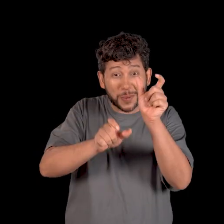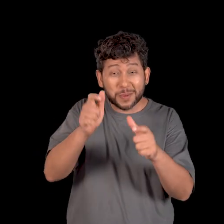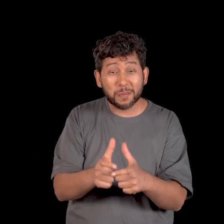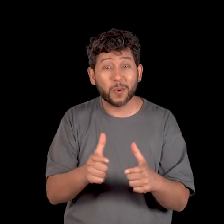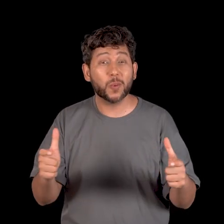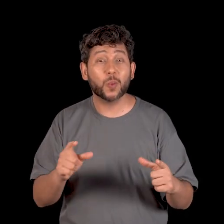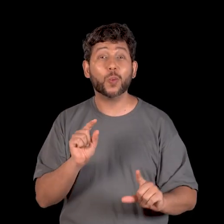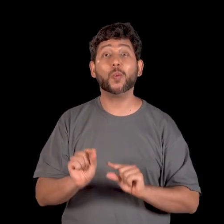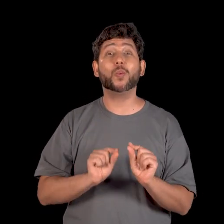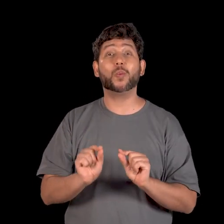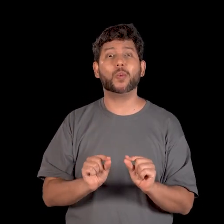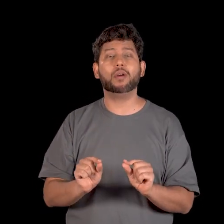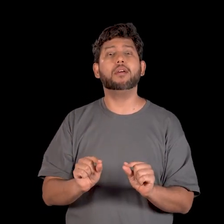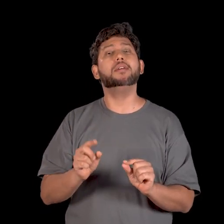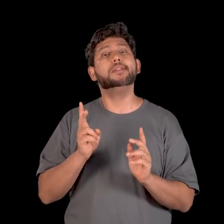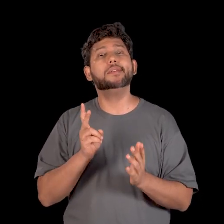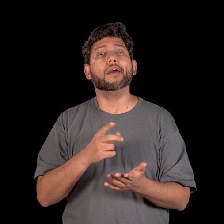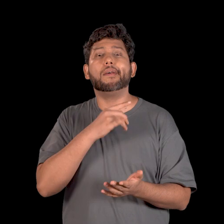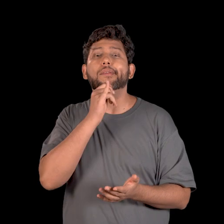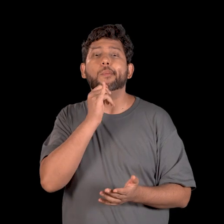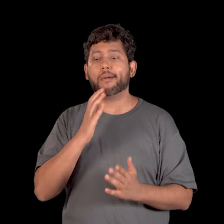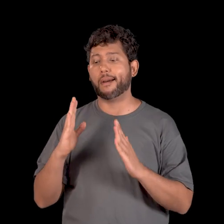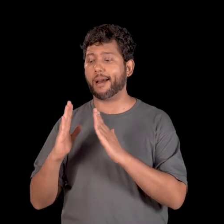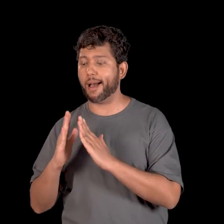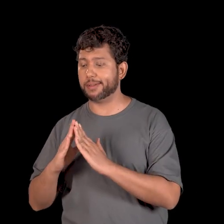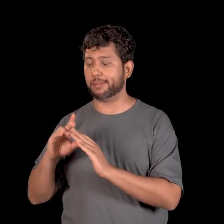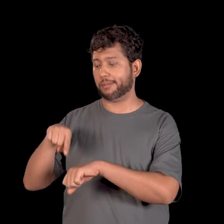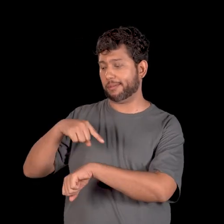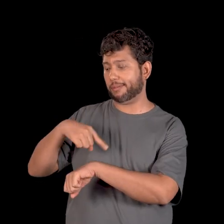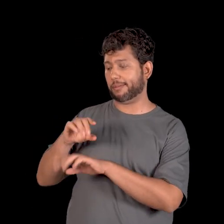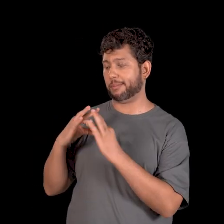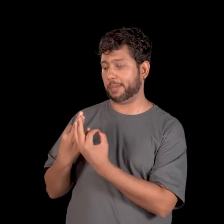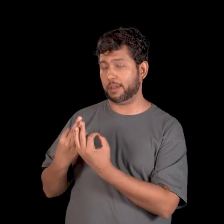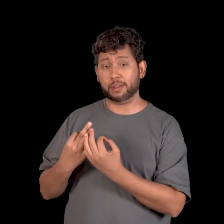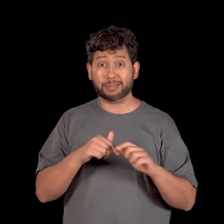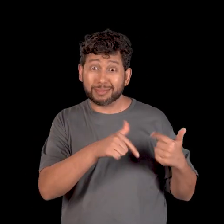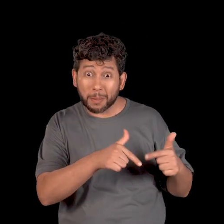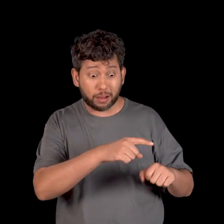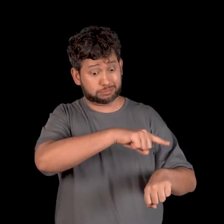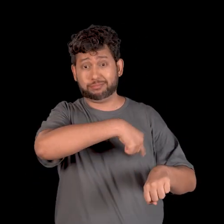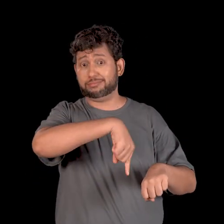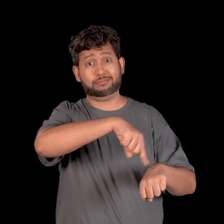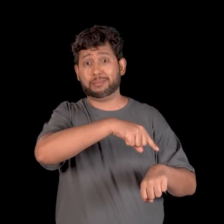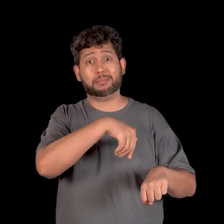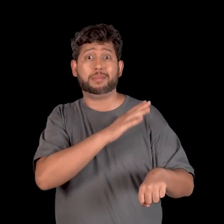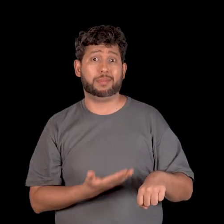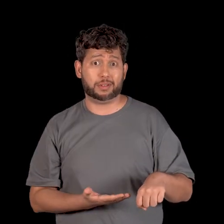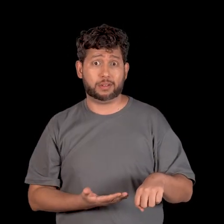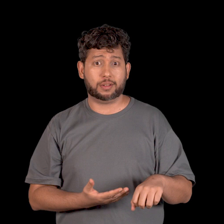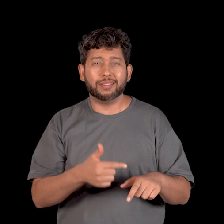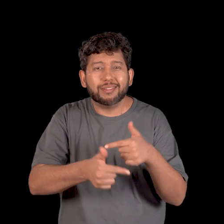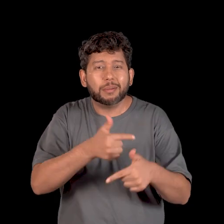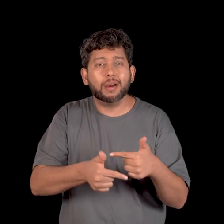entrar no mercado de trabalho, grande parte das pessoas passa, muitas vezes, mais tempo na empresa do que em sua casa.